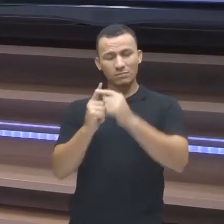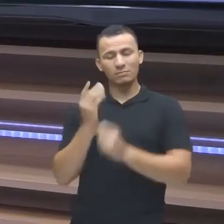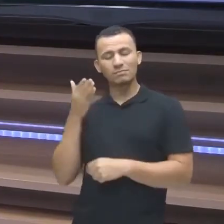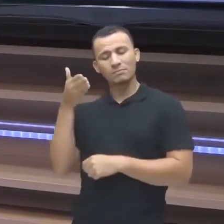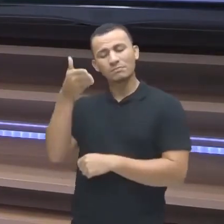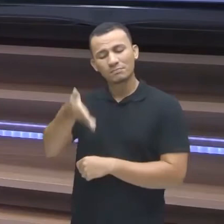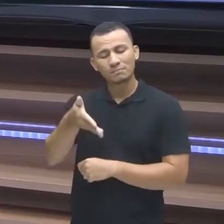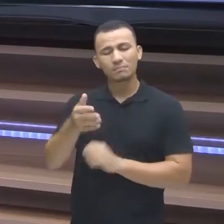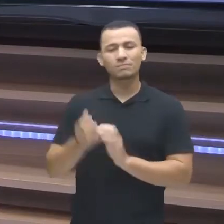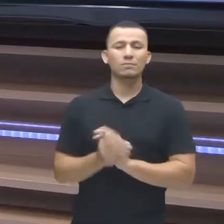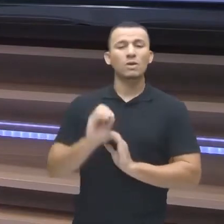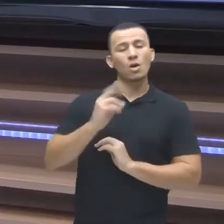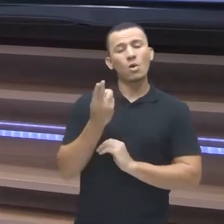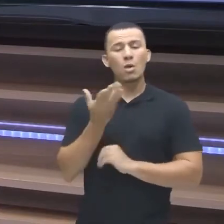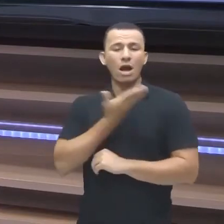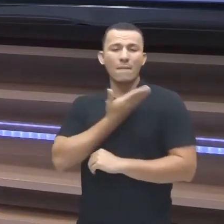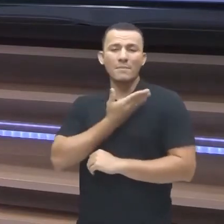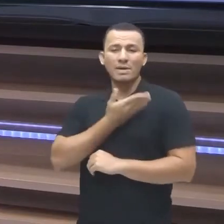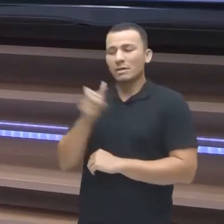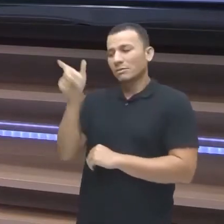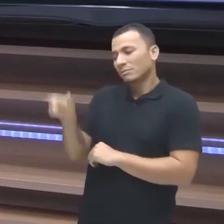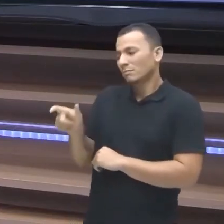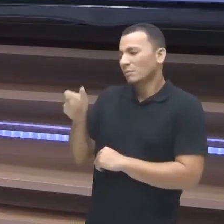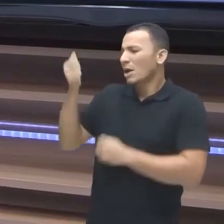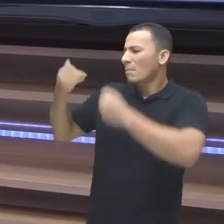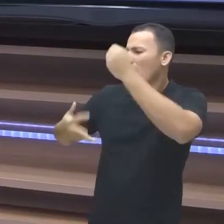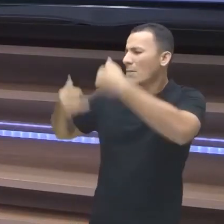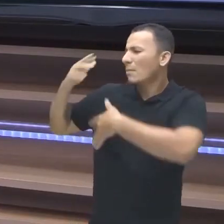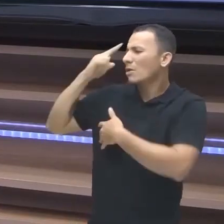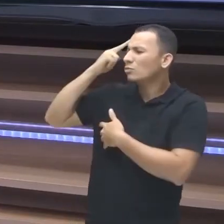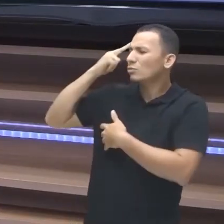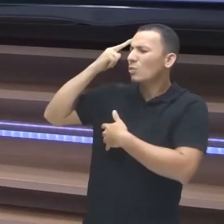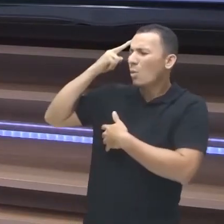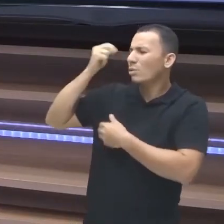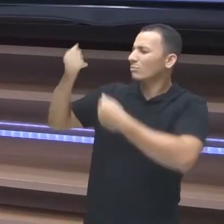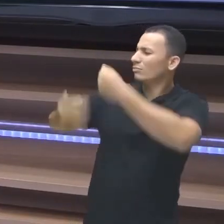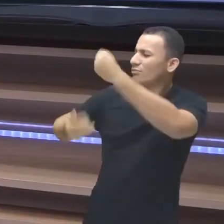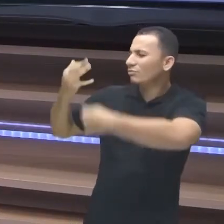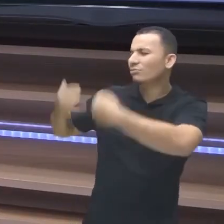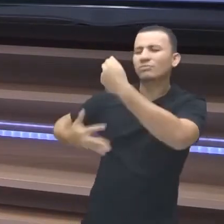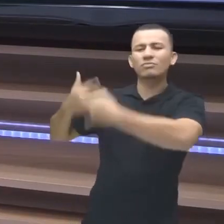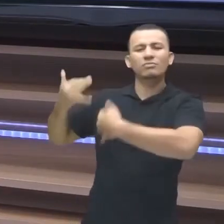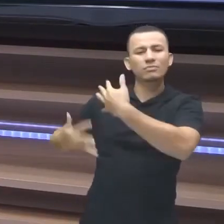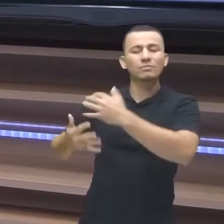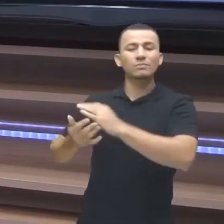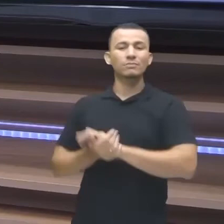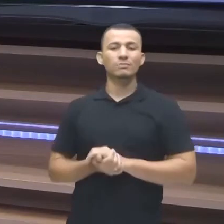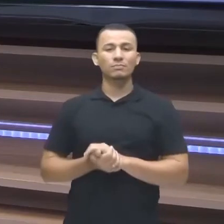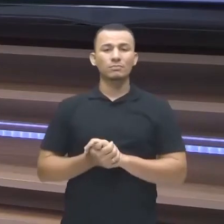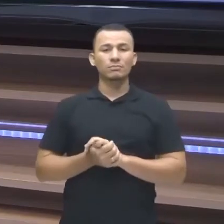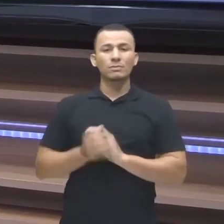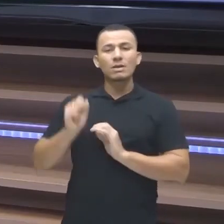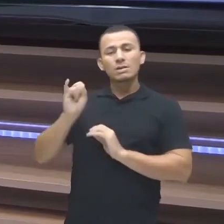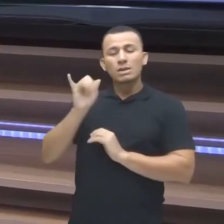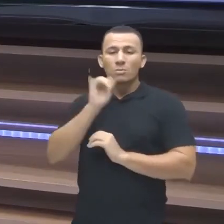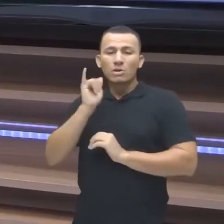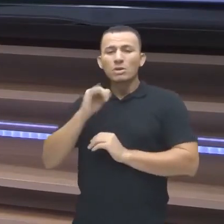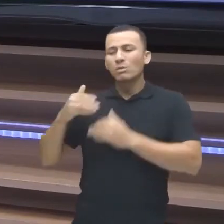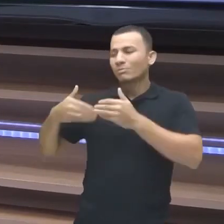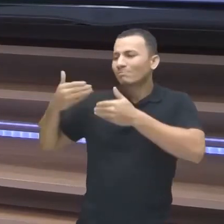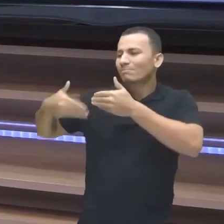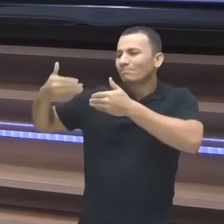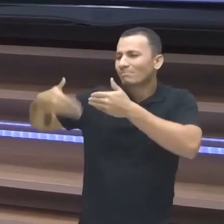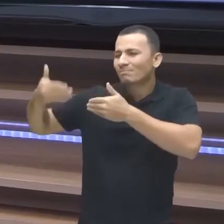meu sonho. Eu tive um sonho e não sei o que, não sei o que. Aí, de repente, se eu não desenvolvesse a conversa com ela,